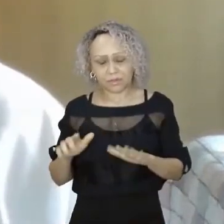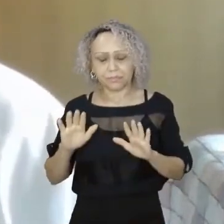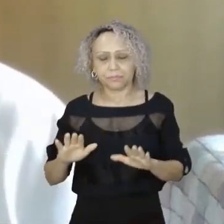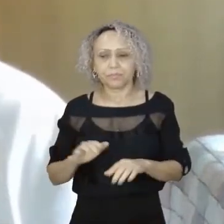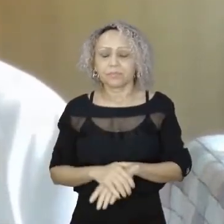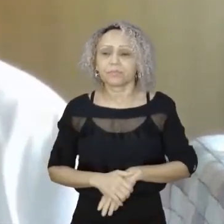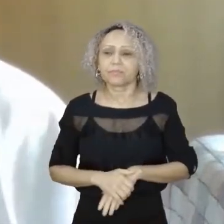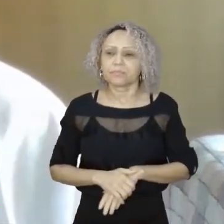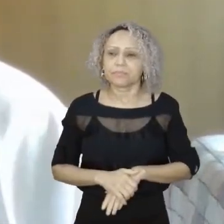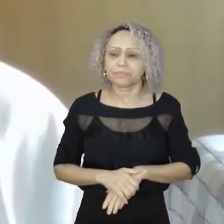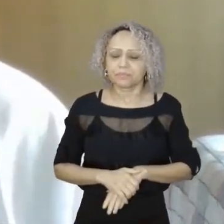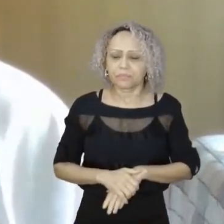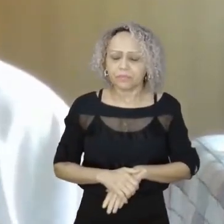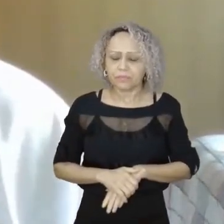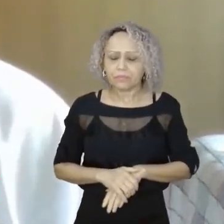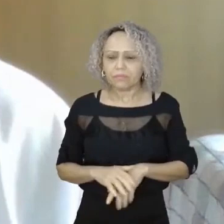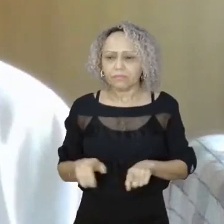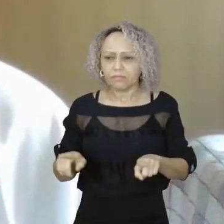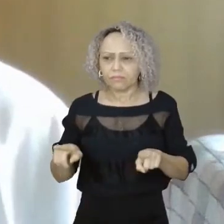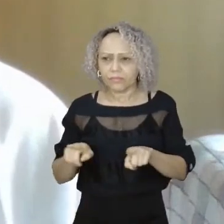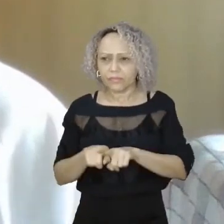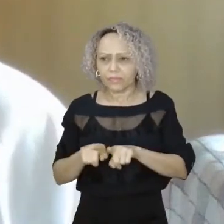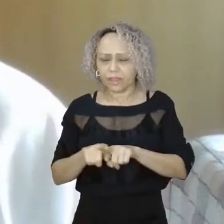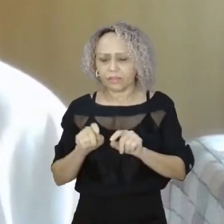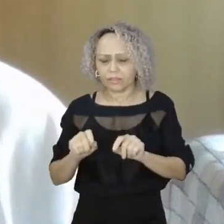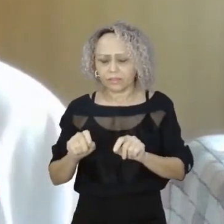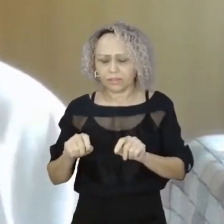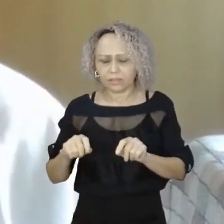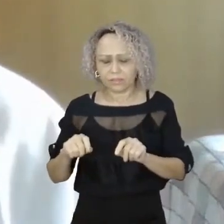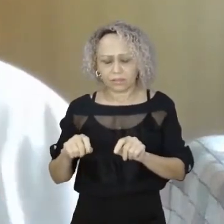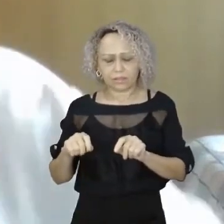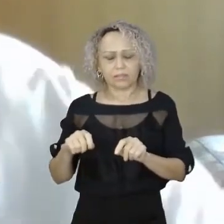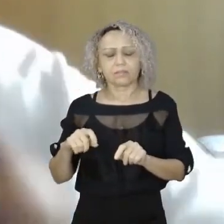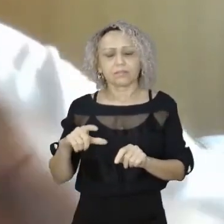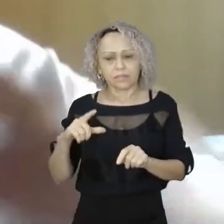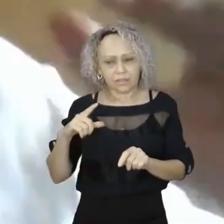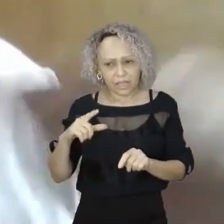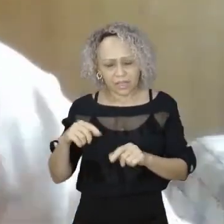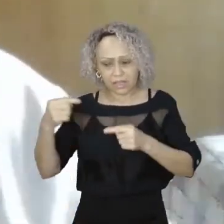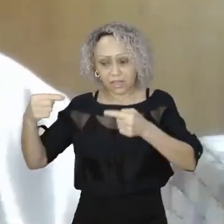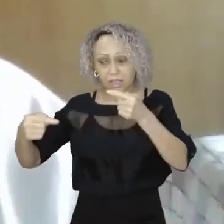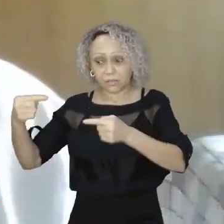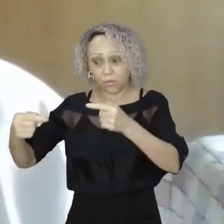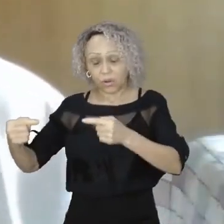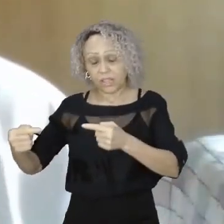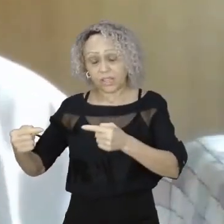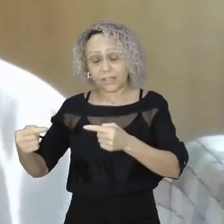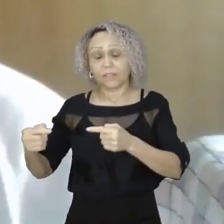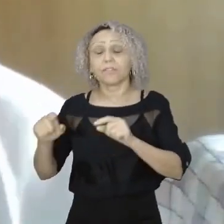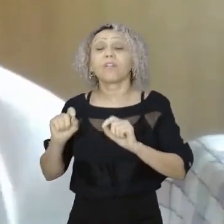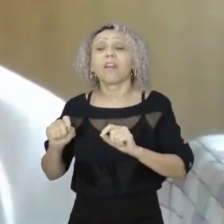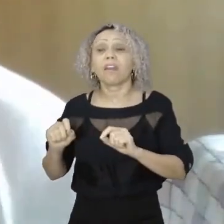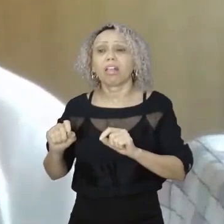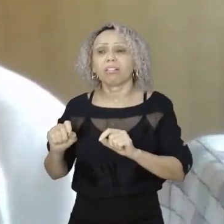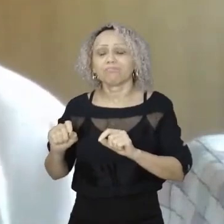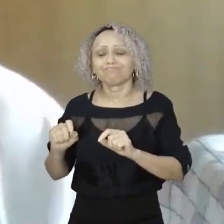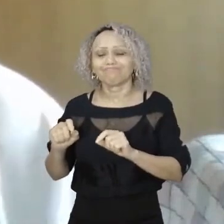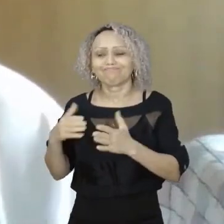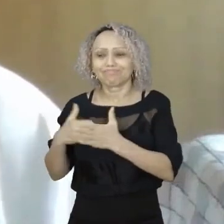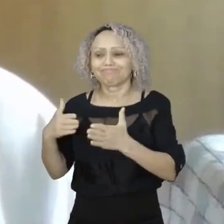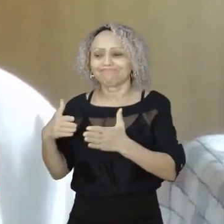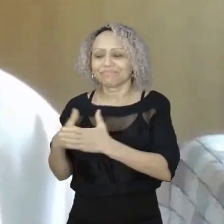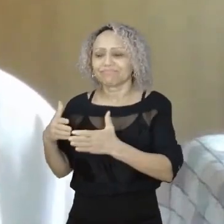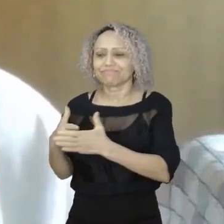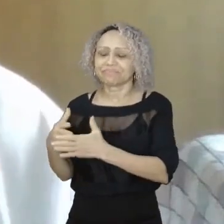governos, pelos governos democráticos, que foram, na verdade, obstaculizadas, elas foram paralisadas. Então, eu percebo